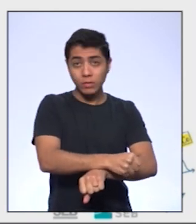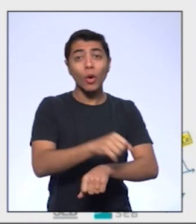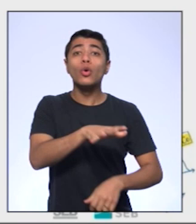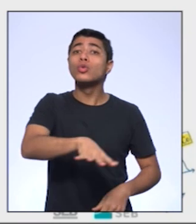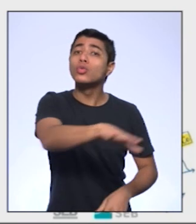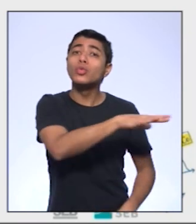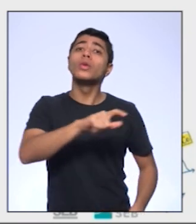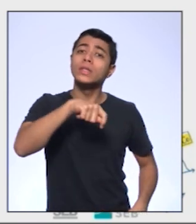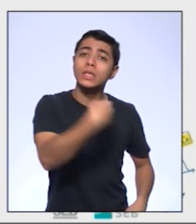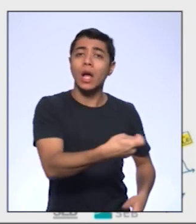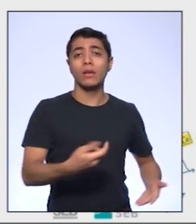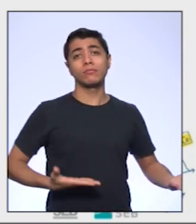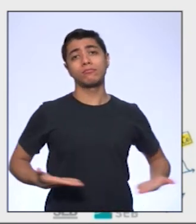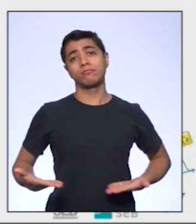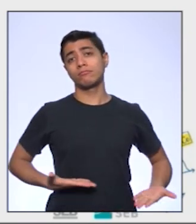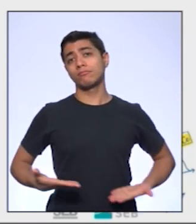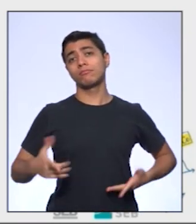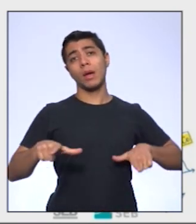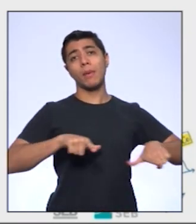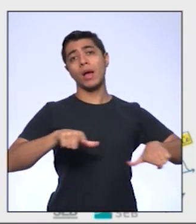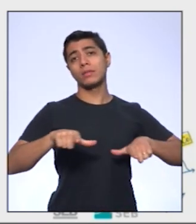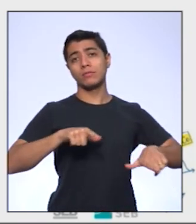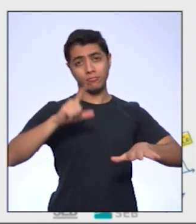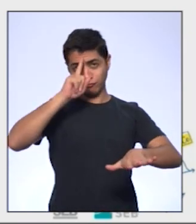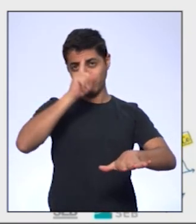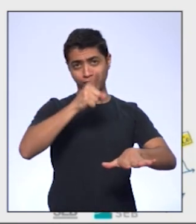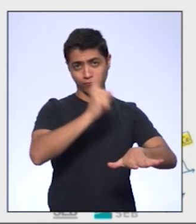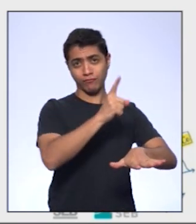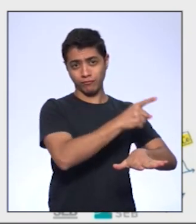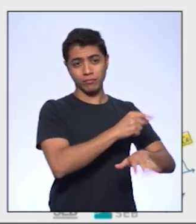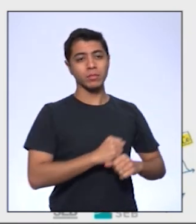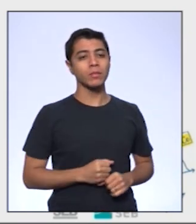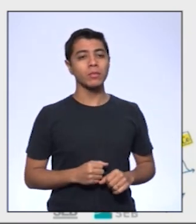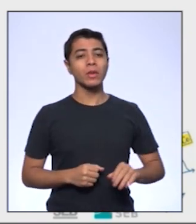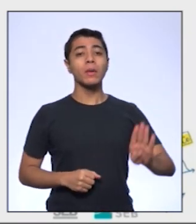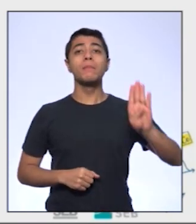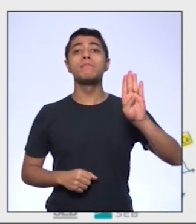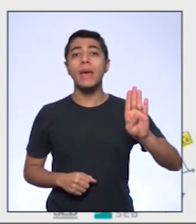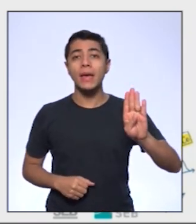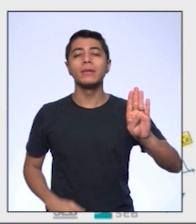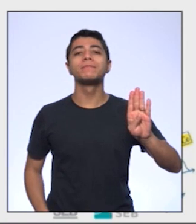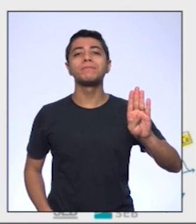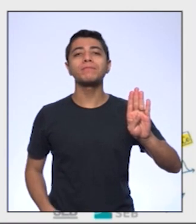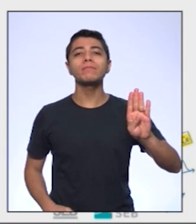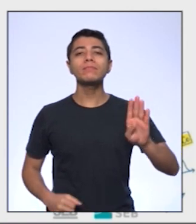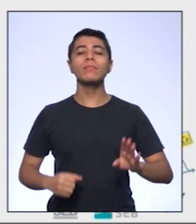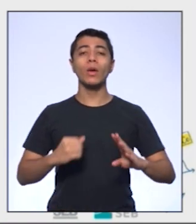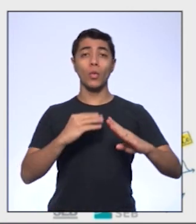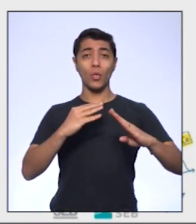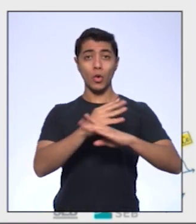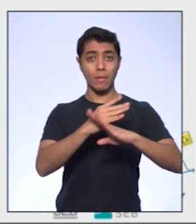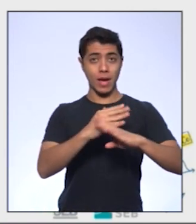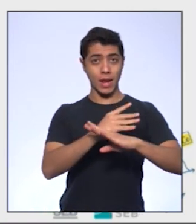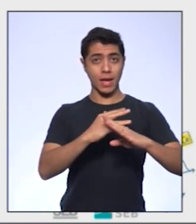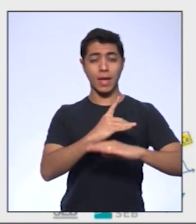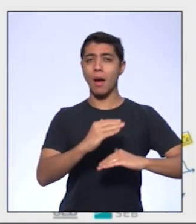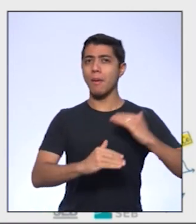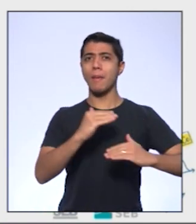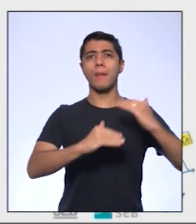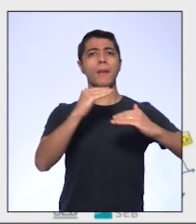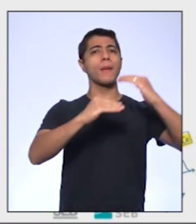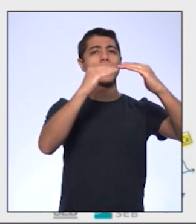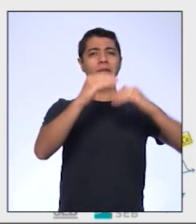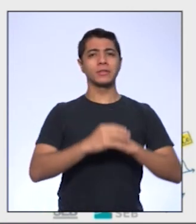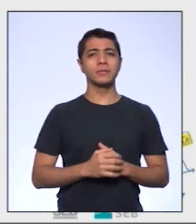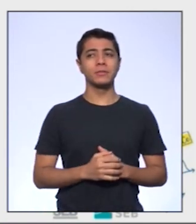correta, desenvolvimento da vida urbana. Olha que louco, a situação de avanço tecnológico no campo tem a